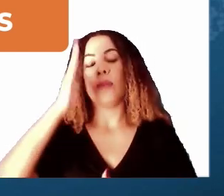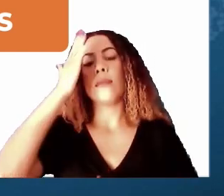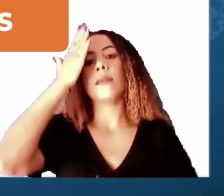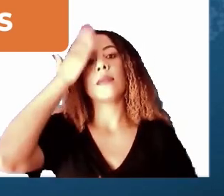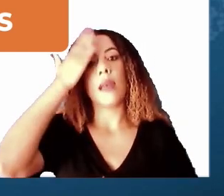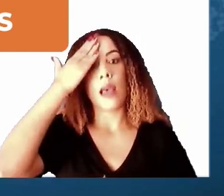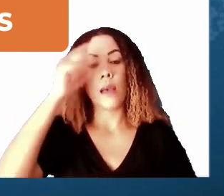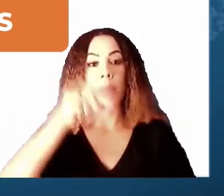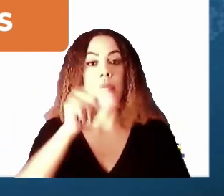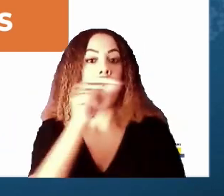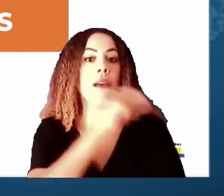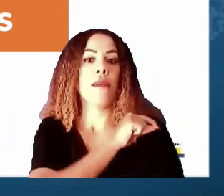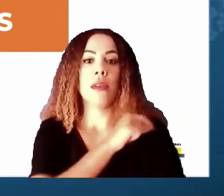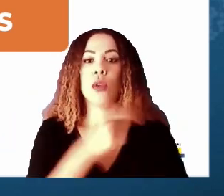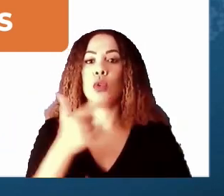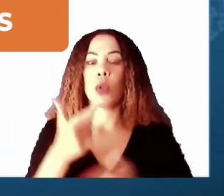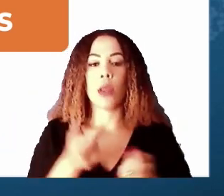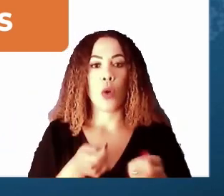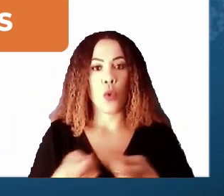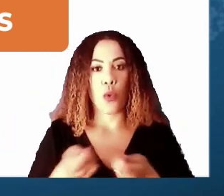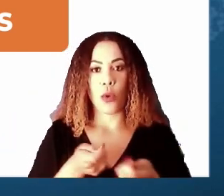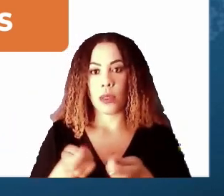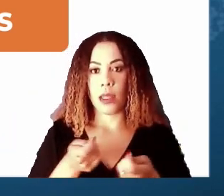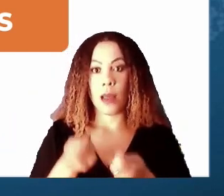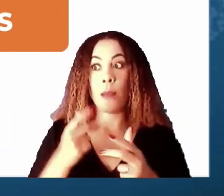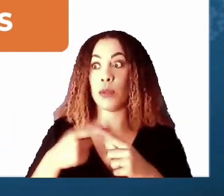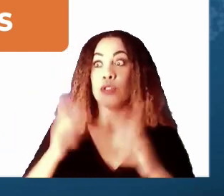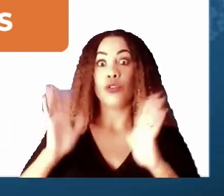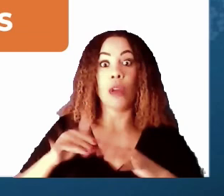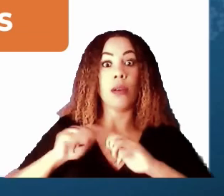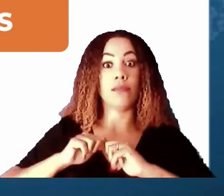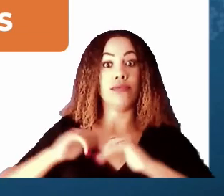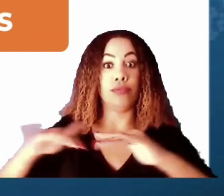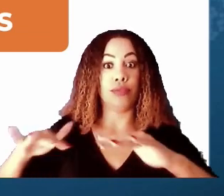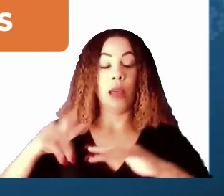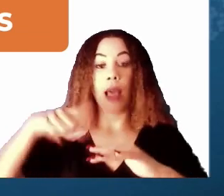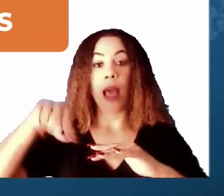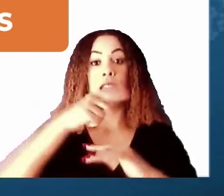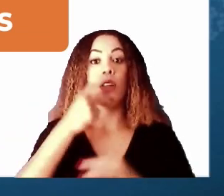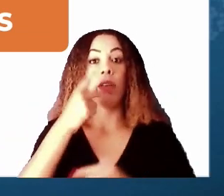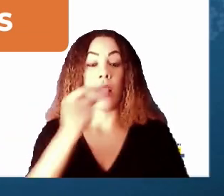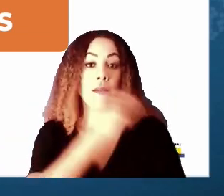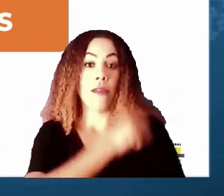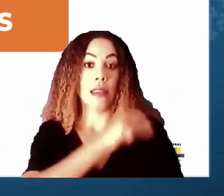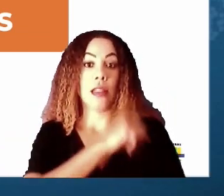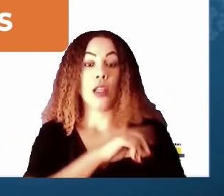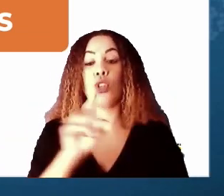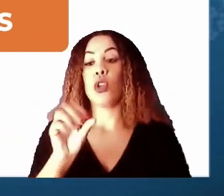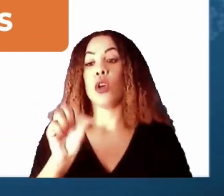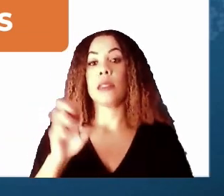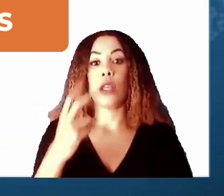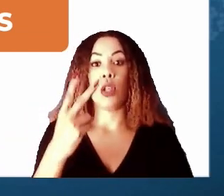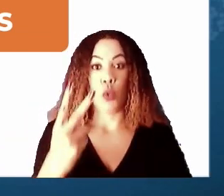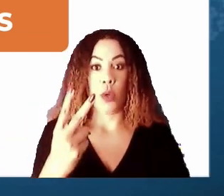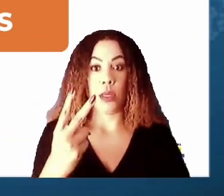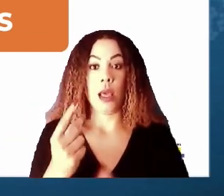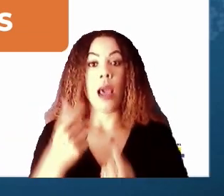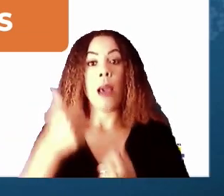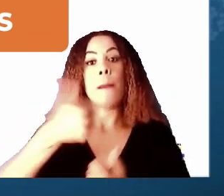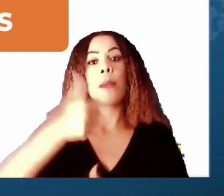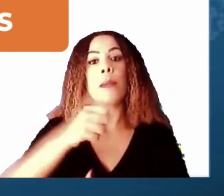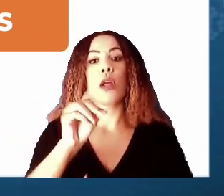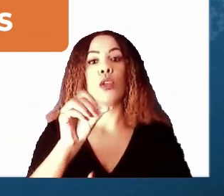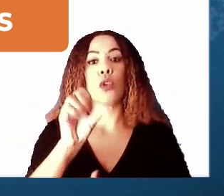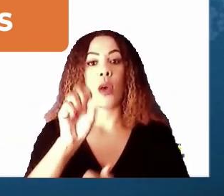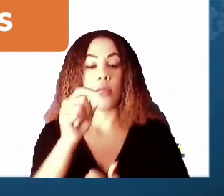não teria impacto sobre o surto atual. A gente está falando de uma vacina de 2 doses, com intervalo de 3 meses entre as doses. A pessoa